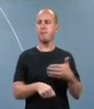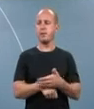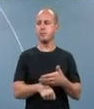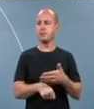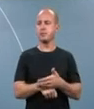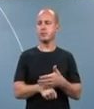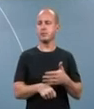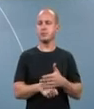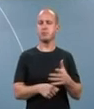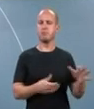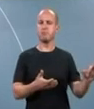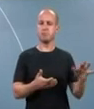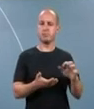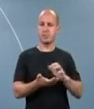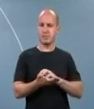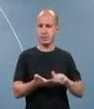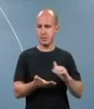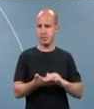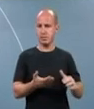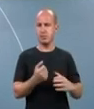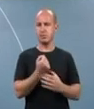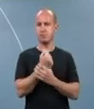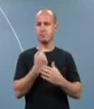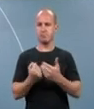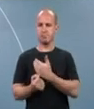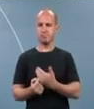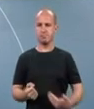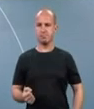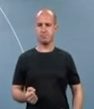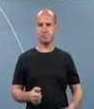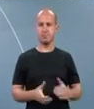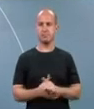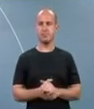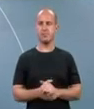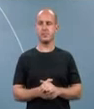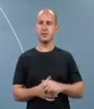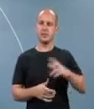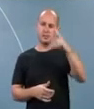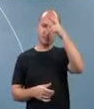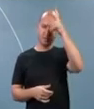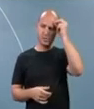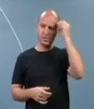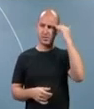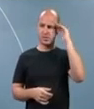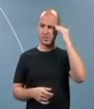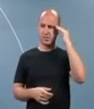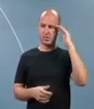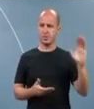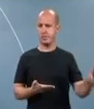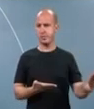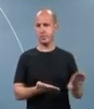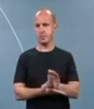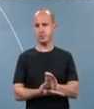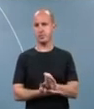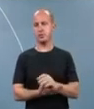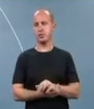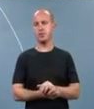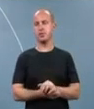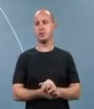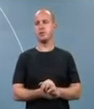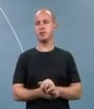ativa da Secretaria de Segurança Pública. Apesar das prefeituras, eu entendo, terem investido também nos